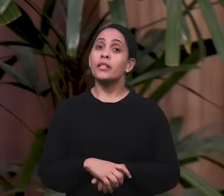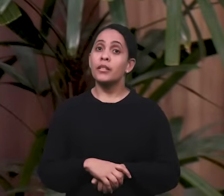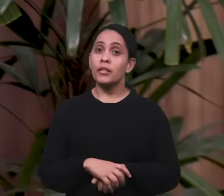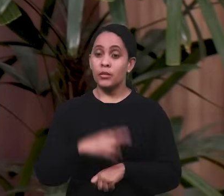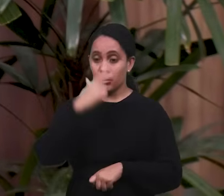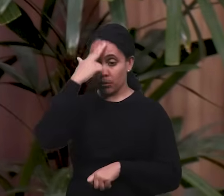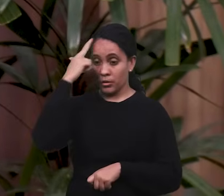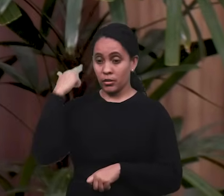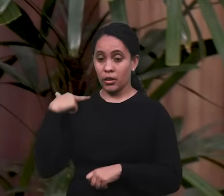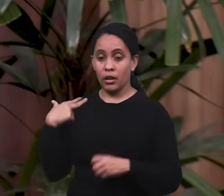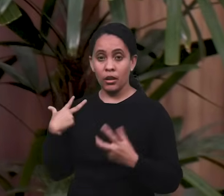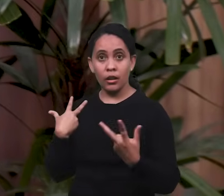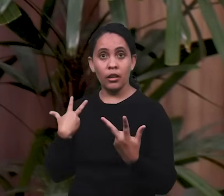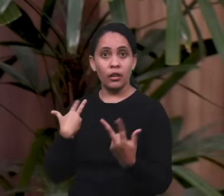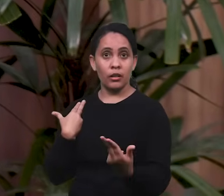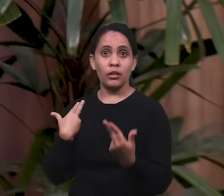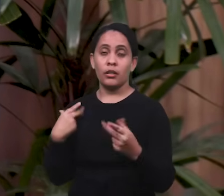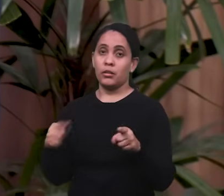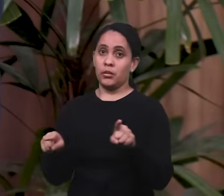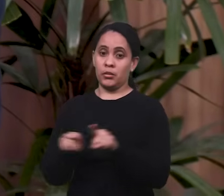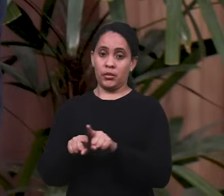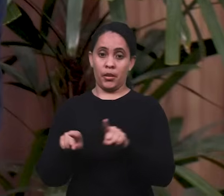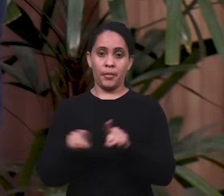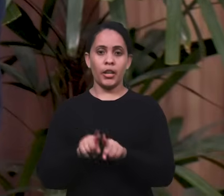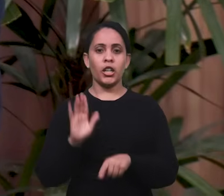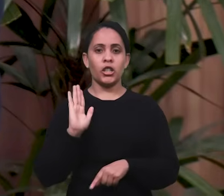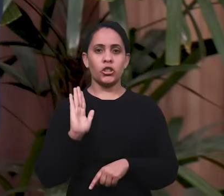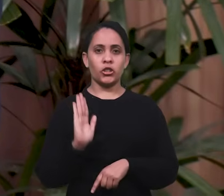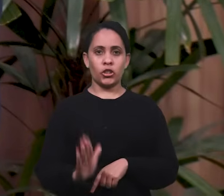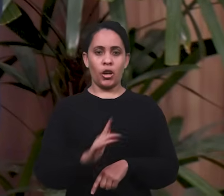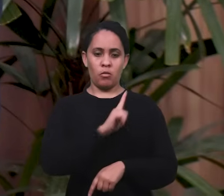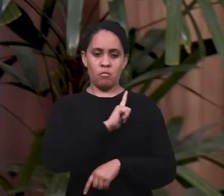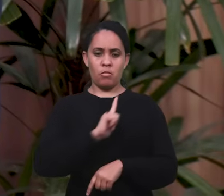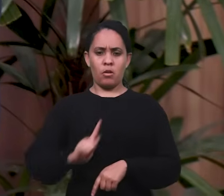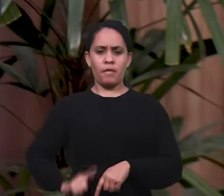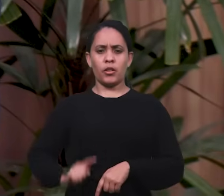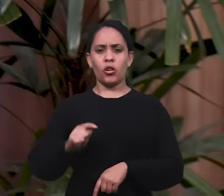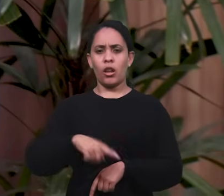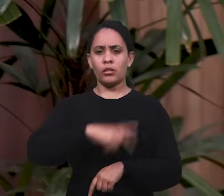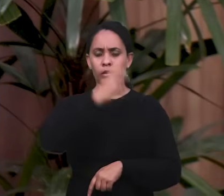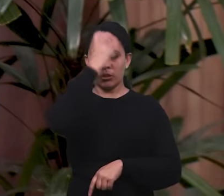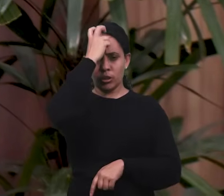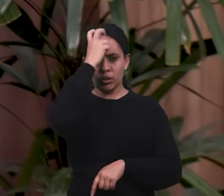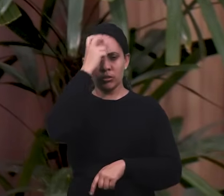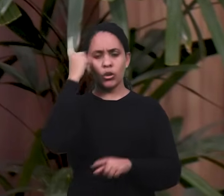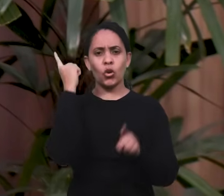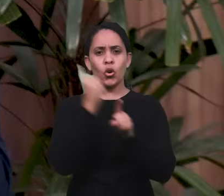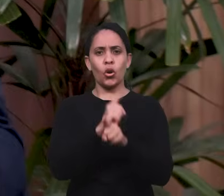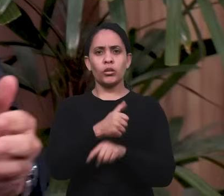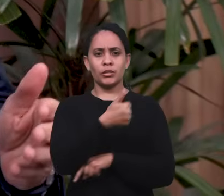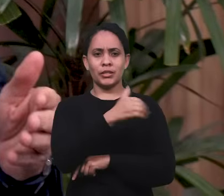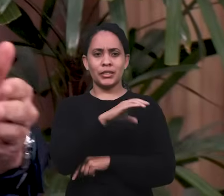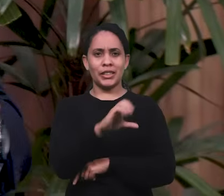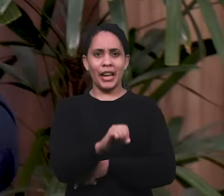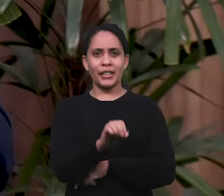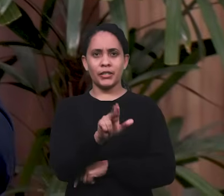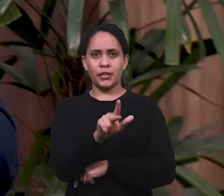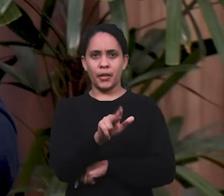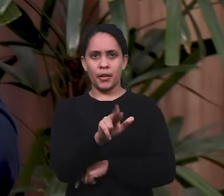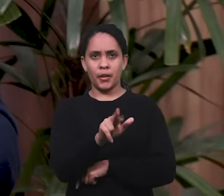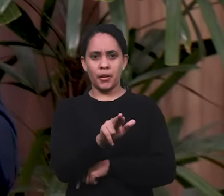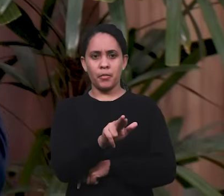José vai se ver na mesma situação. Ele já como governador do Egito, se encontra com seus